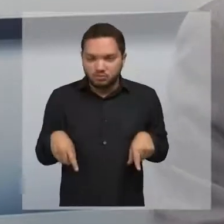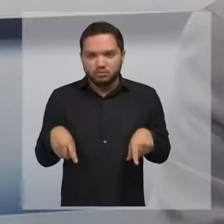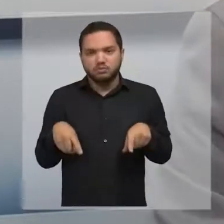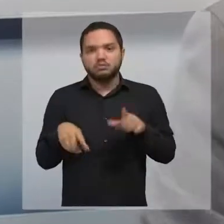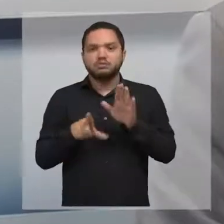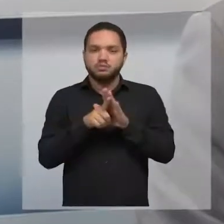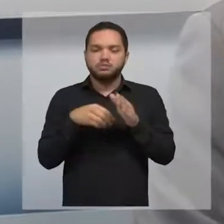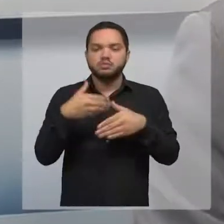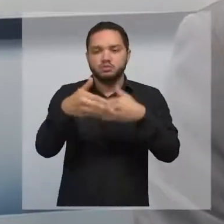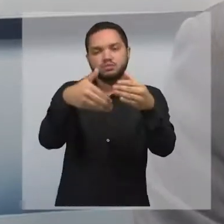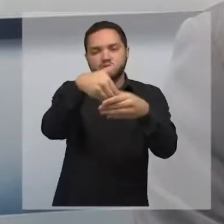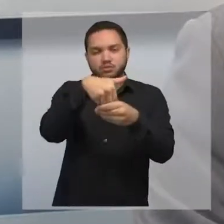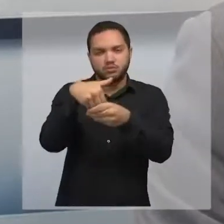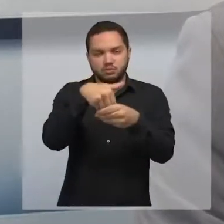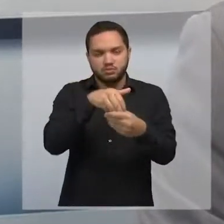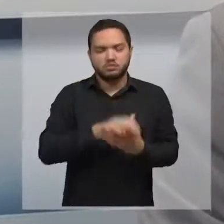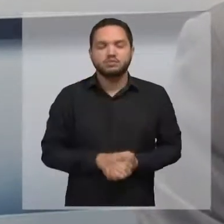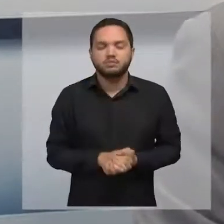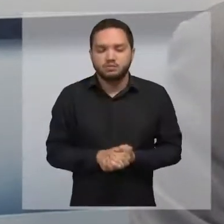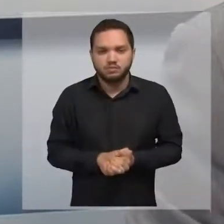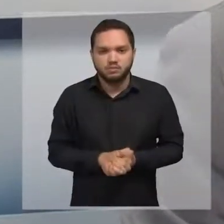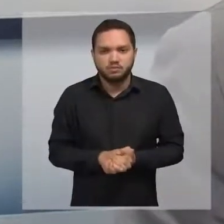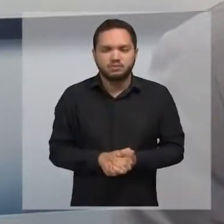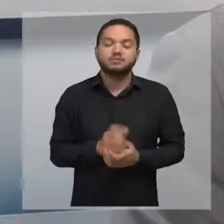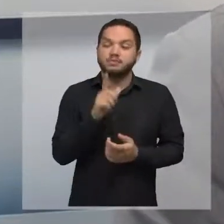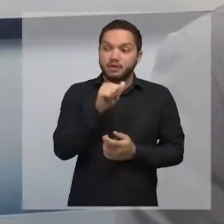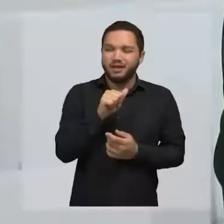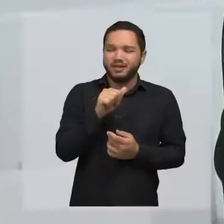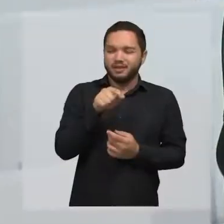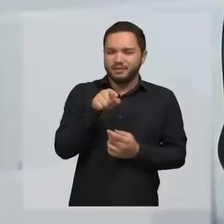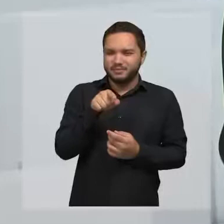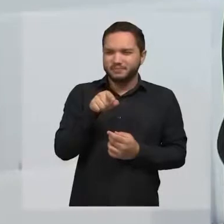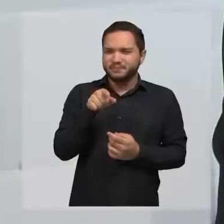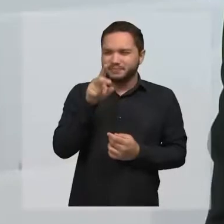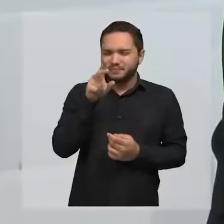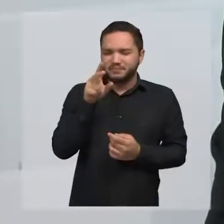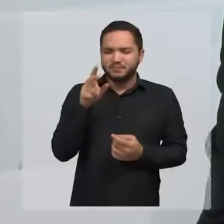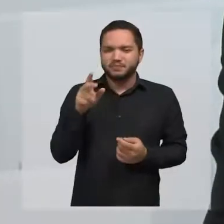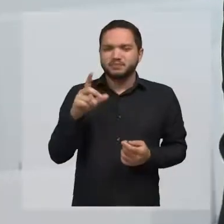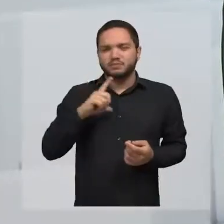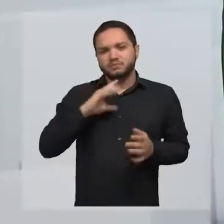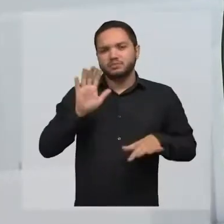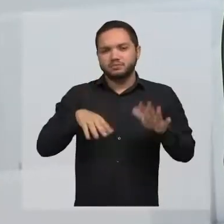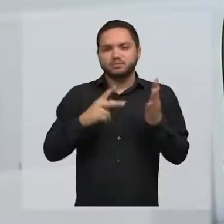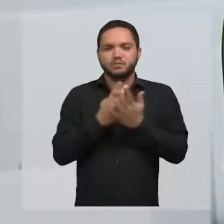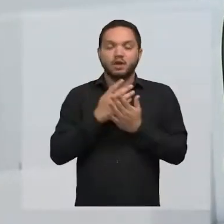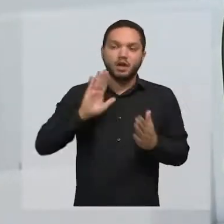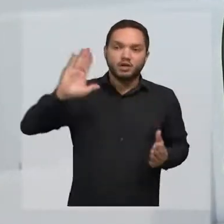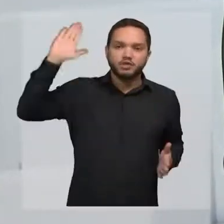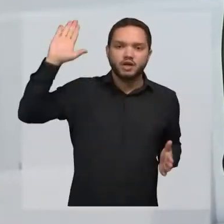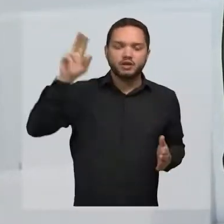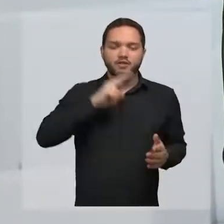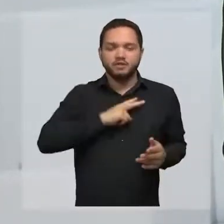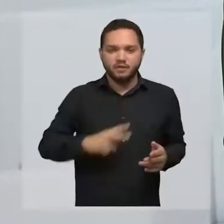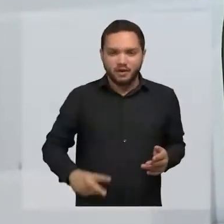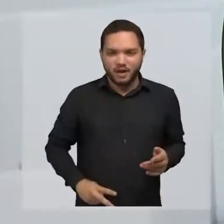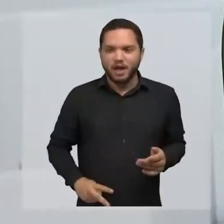mensagem que vai tramitar como projeto de lei. Daí aquele debate, muitas vezes, o candidato a